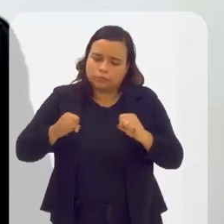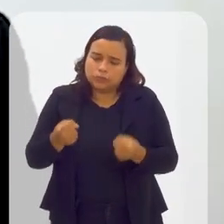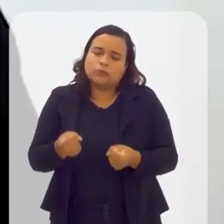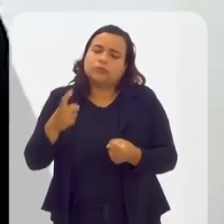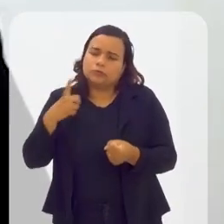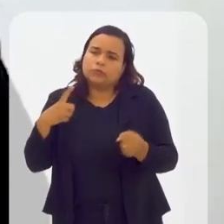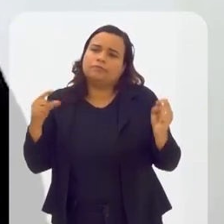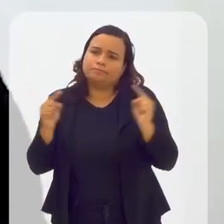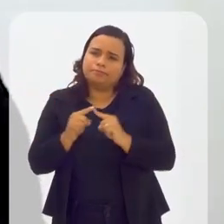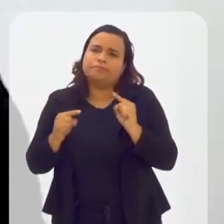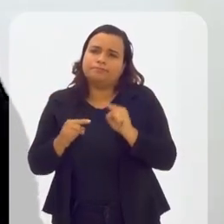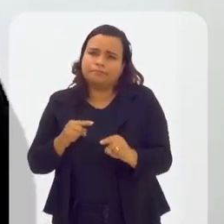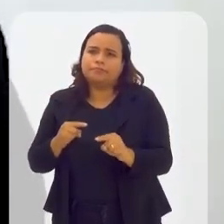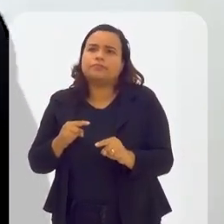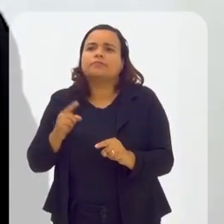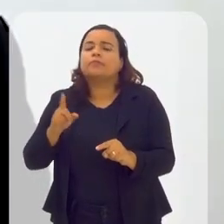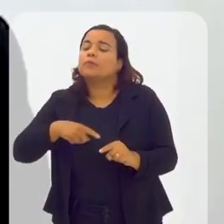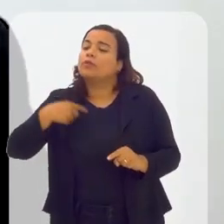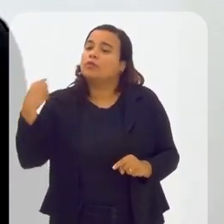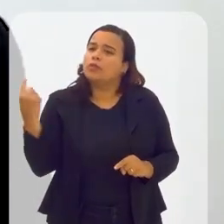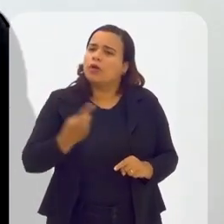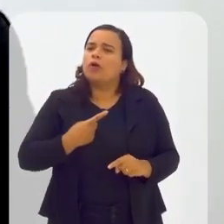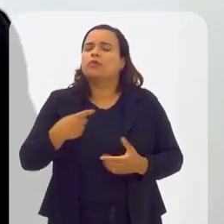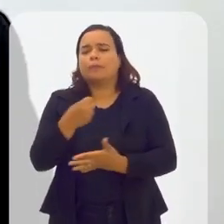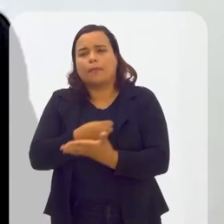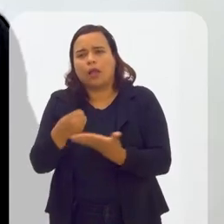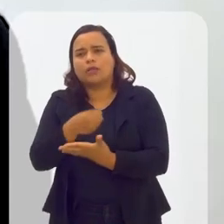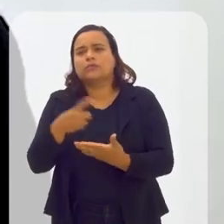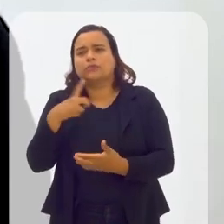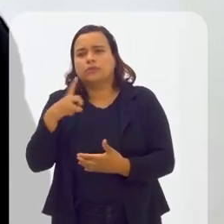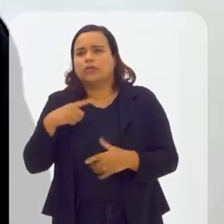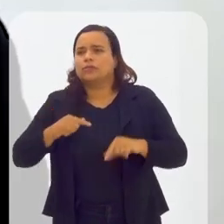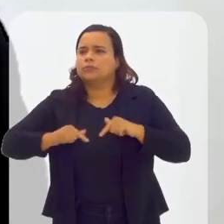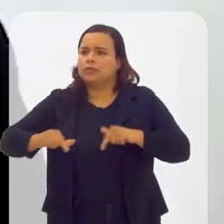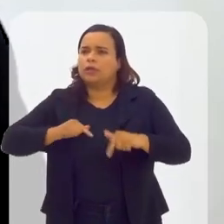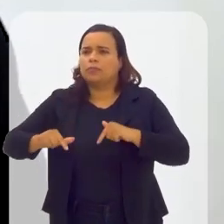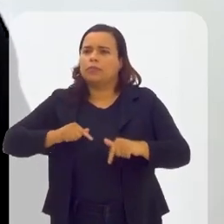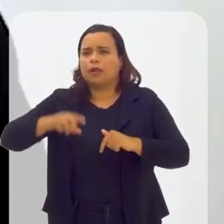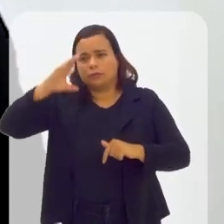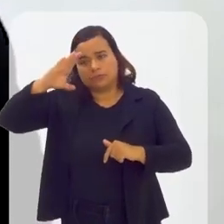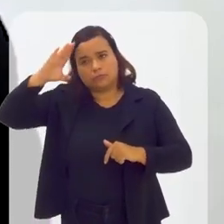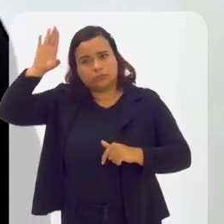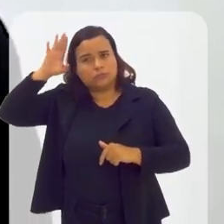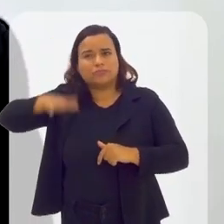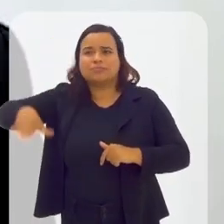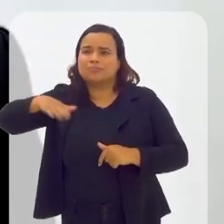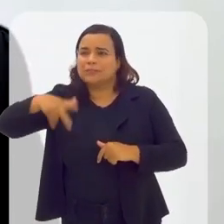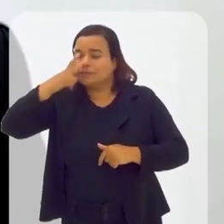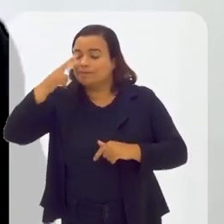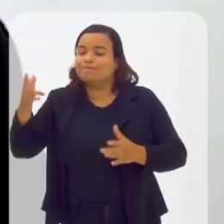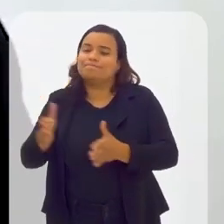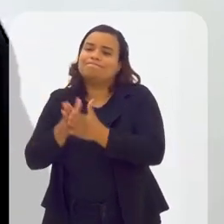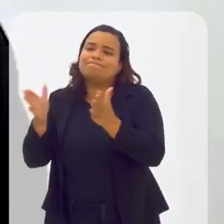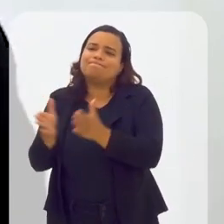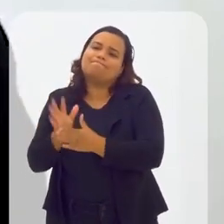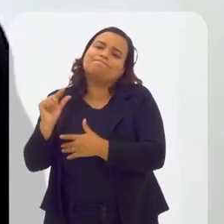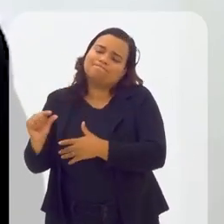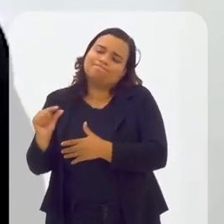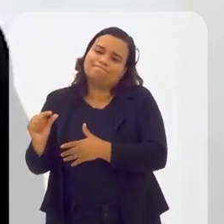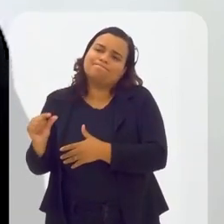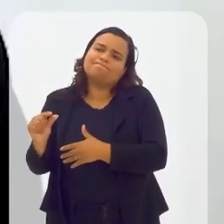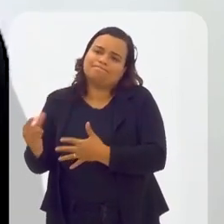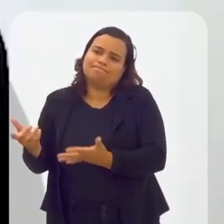Associação Comercial, até estou trabalhando nisso, nós aqui temos uma base de trabalho acadêmica